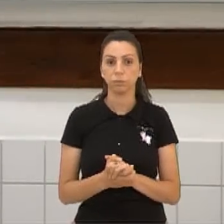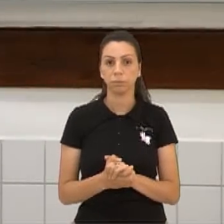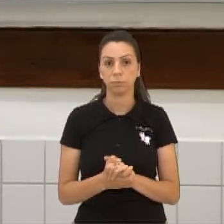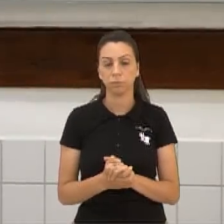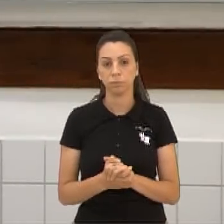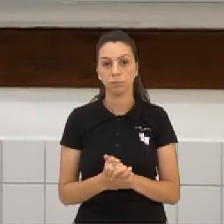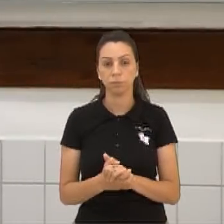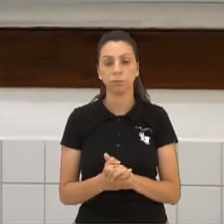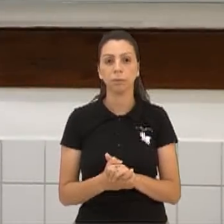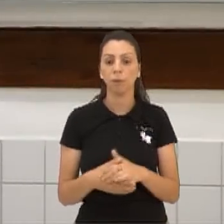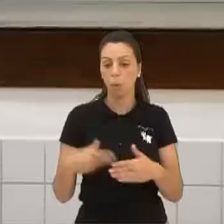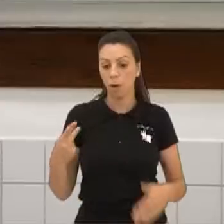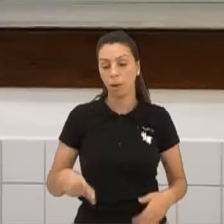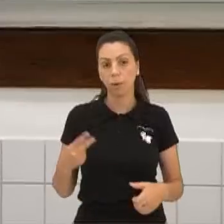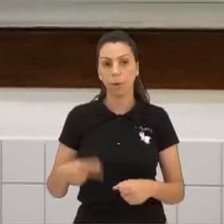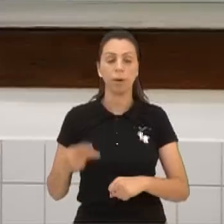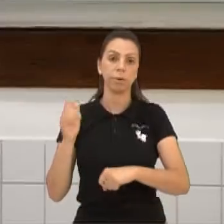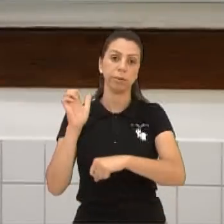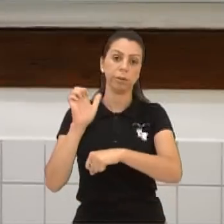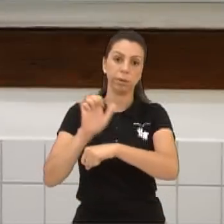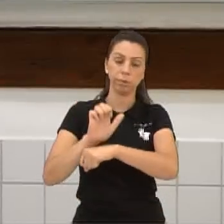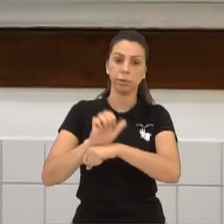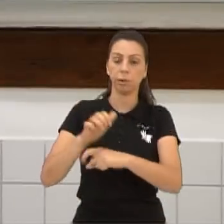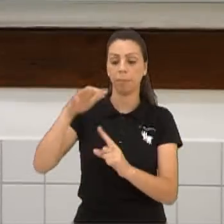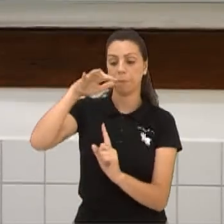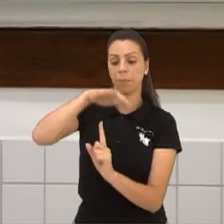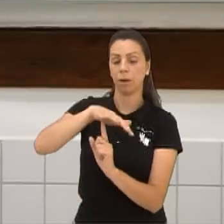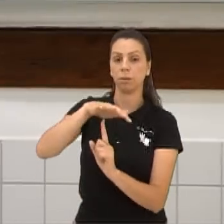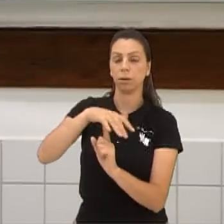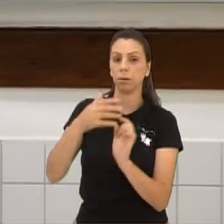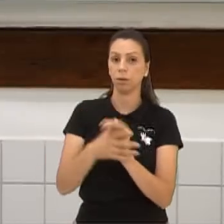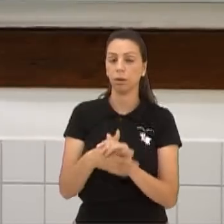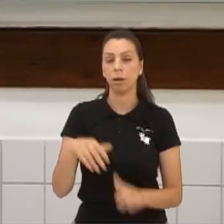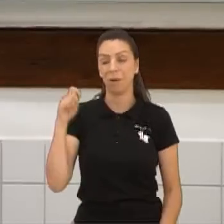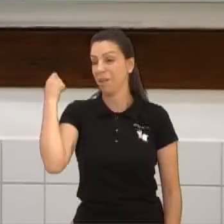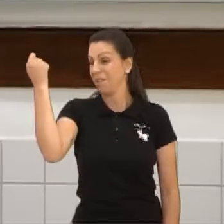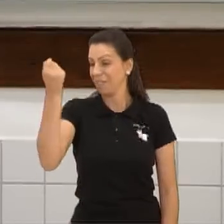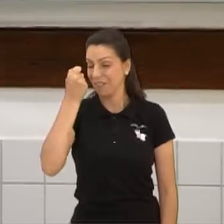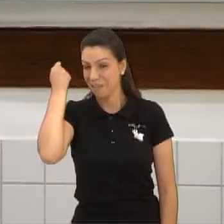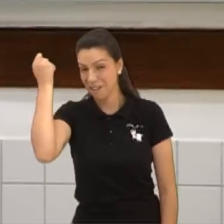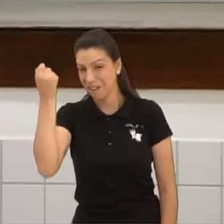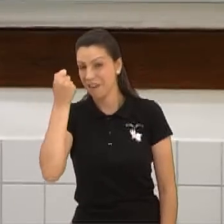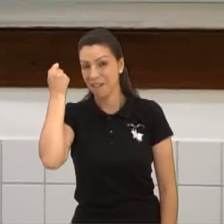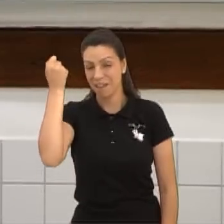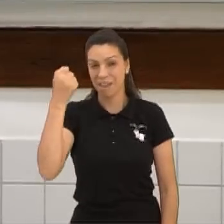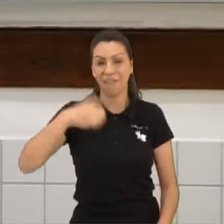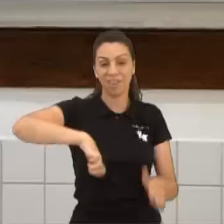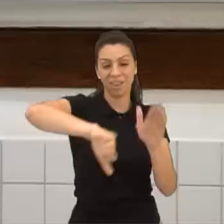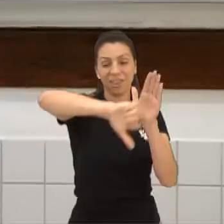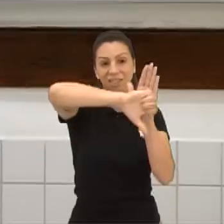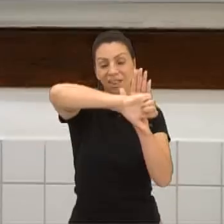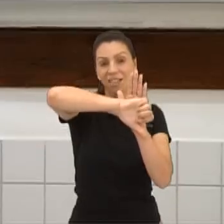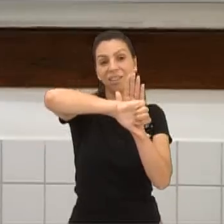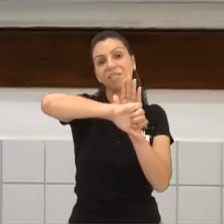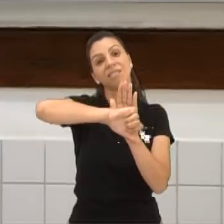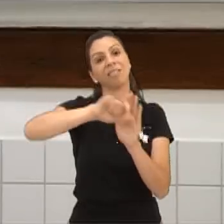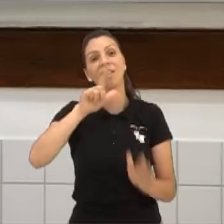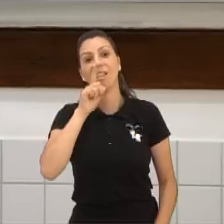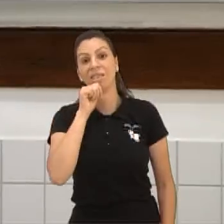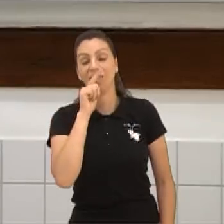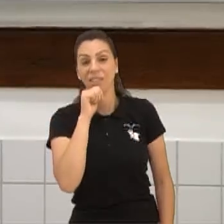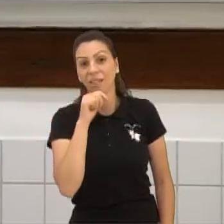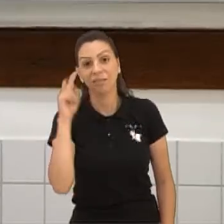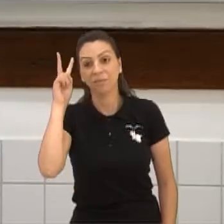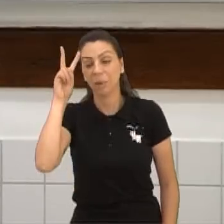no nosso estado, uma das mais graves crises hídricas da nossa história, e